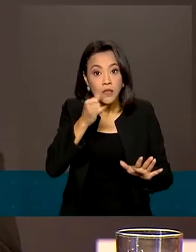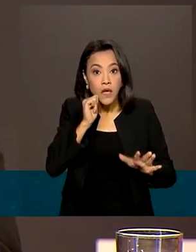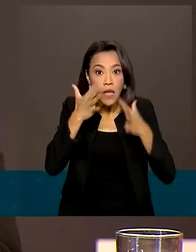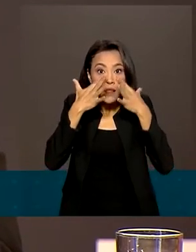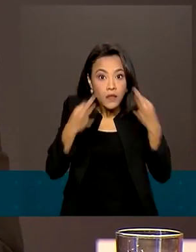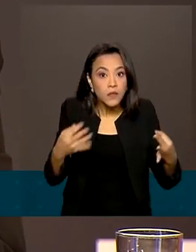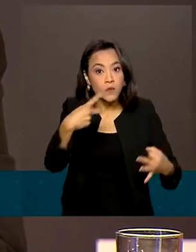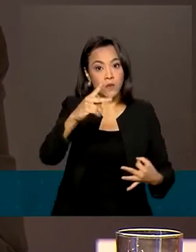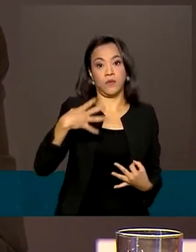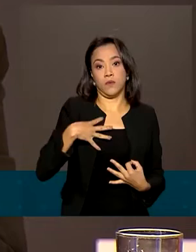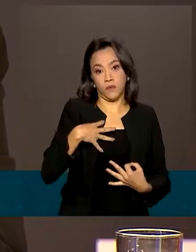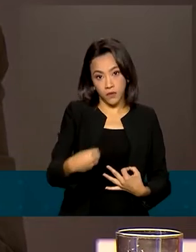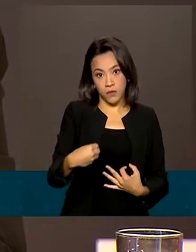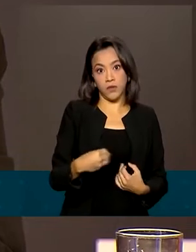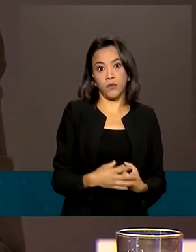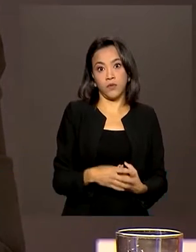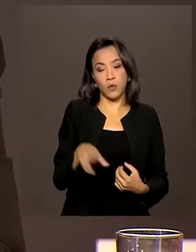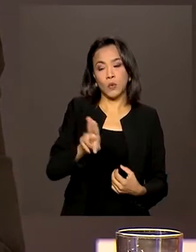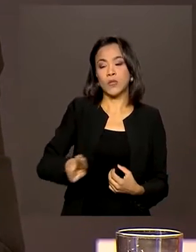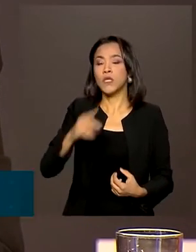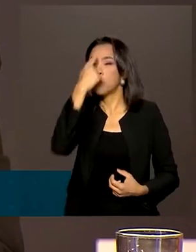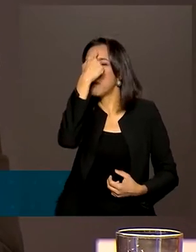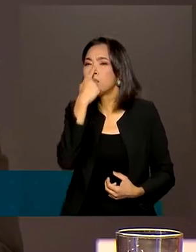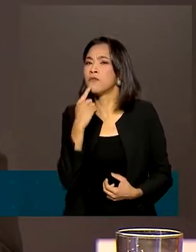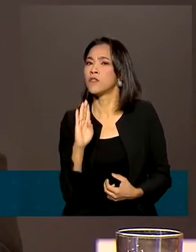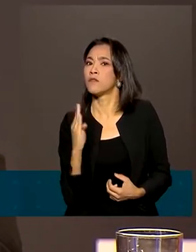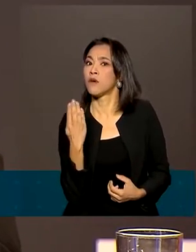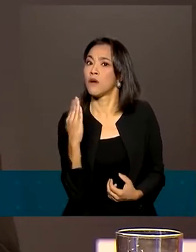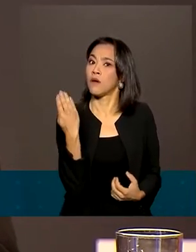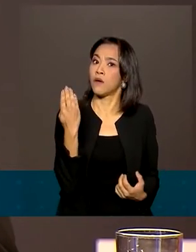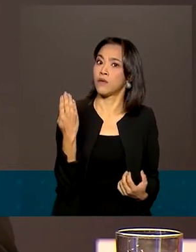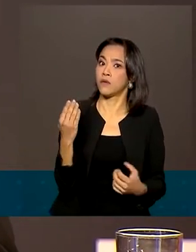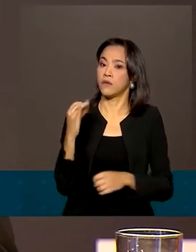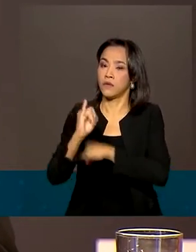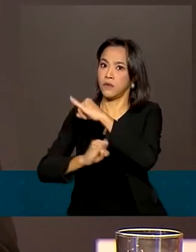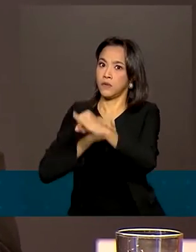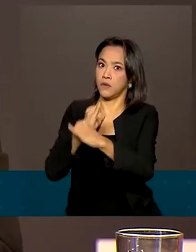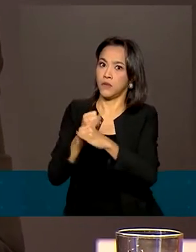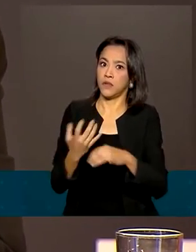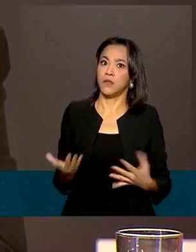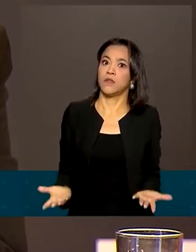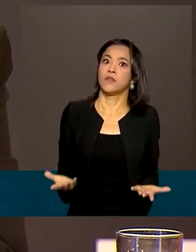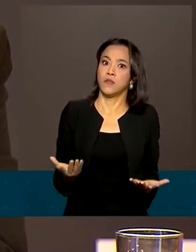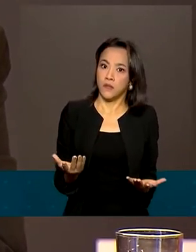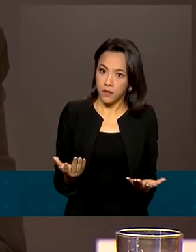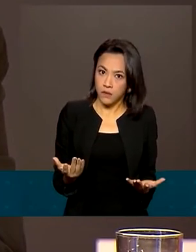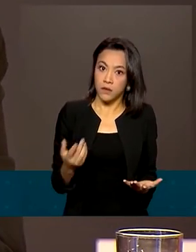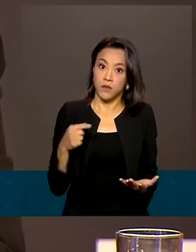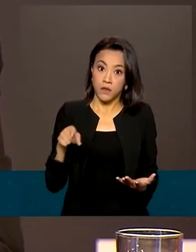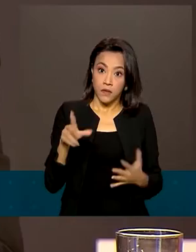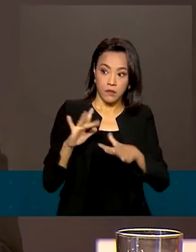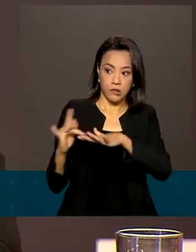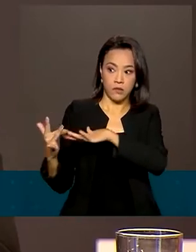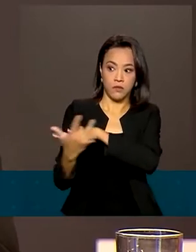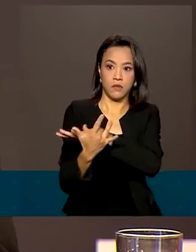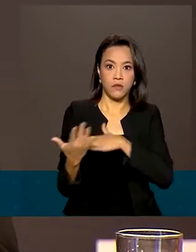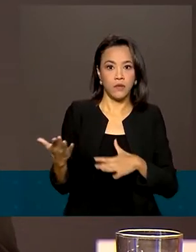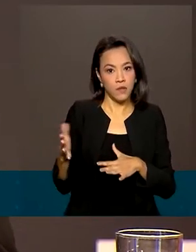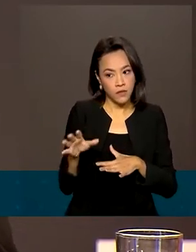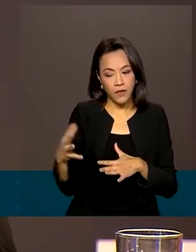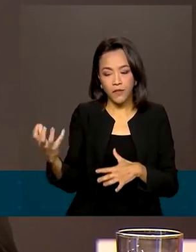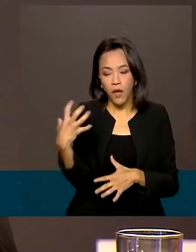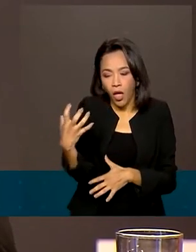utilizamos utilizando perfis falsos utilizando é engenharia social terminam